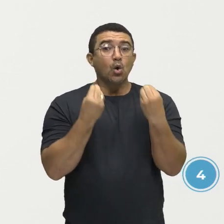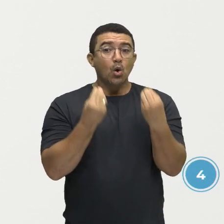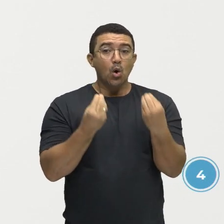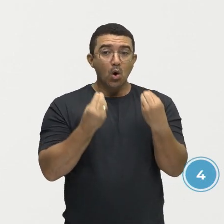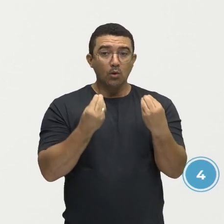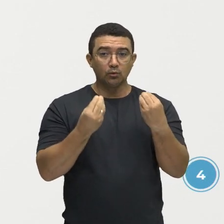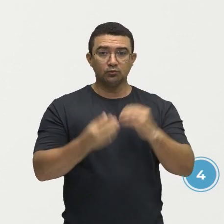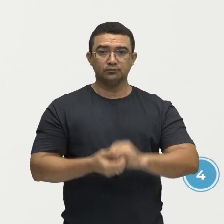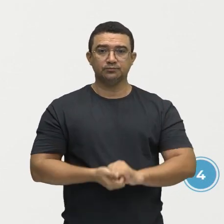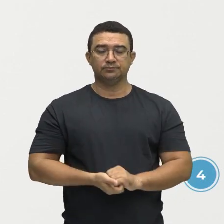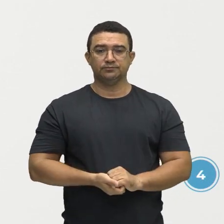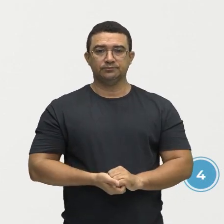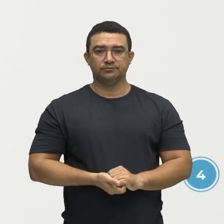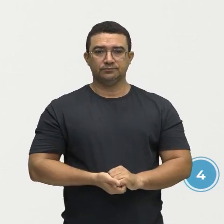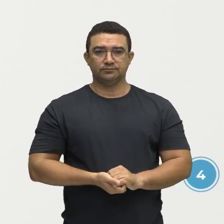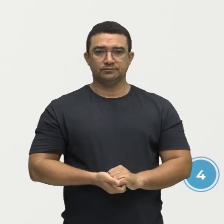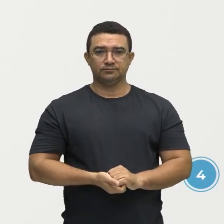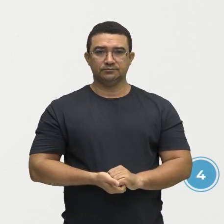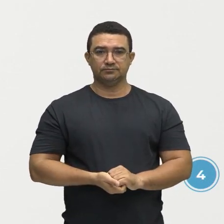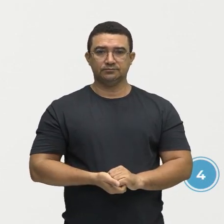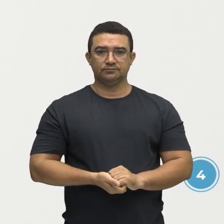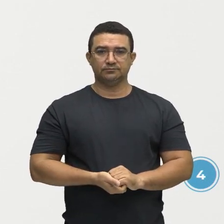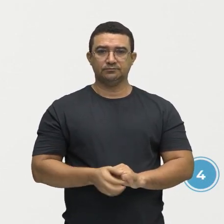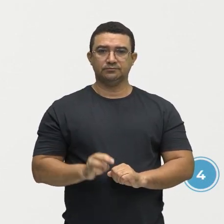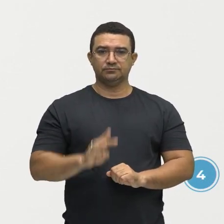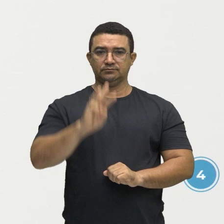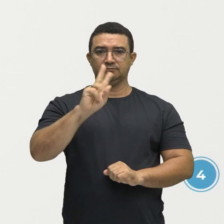significa como.